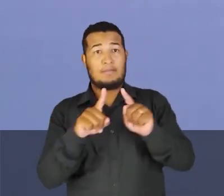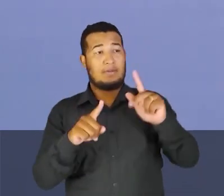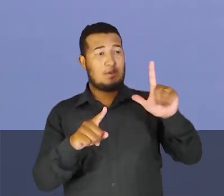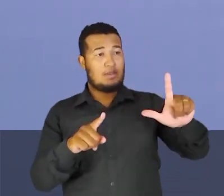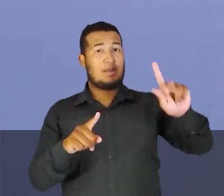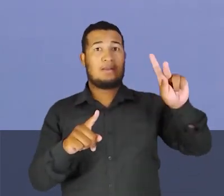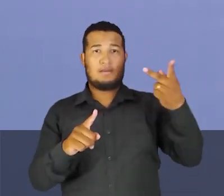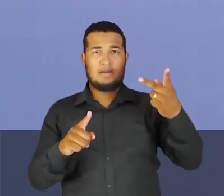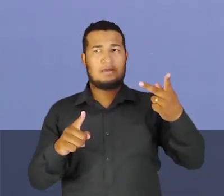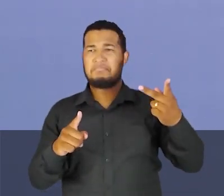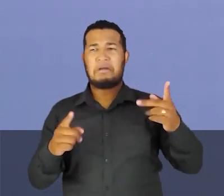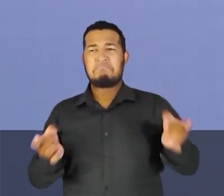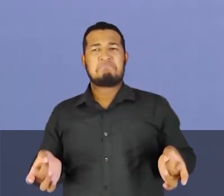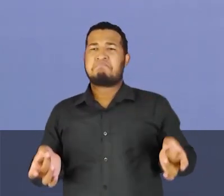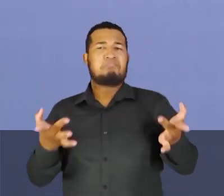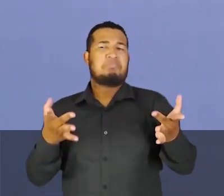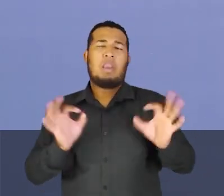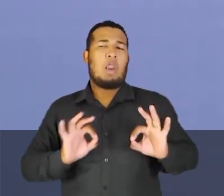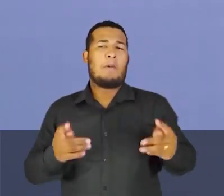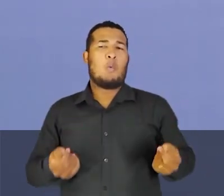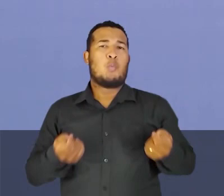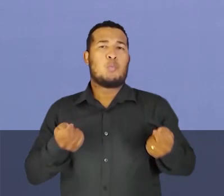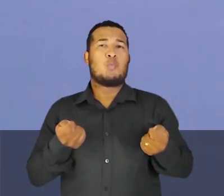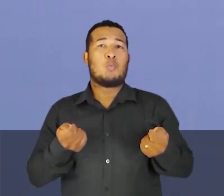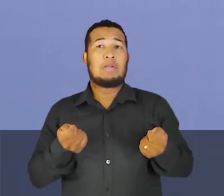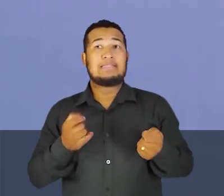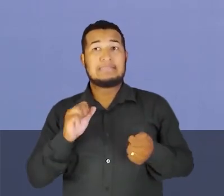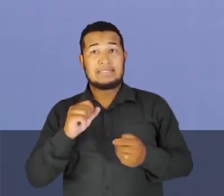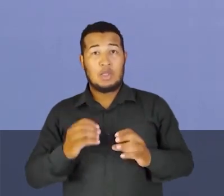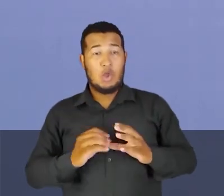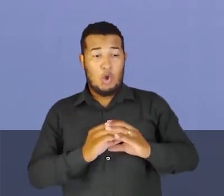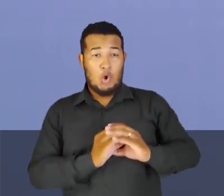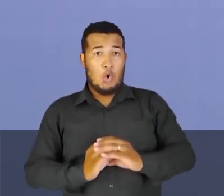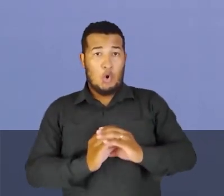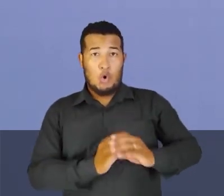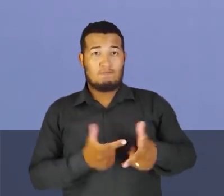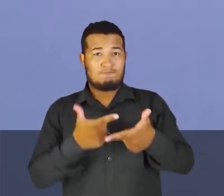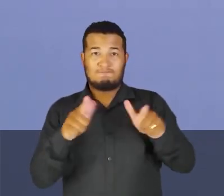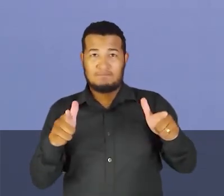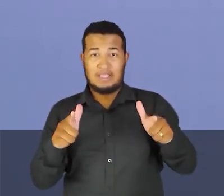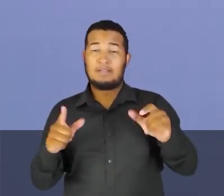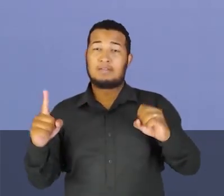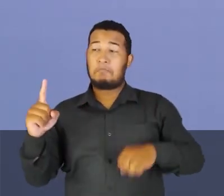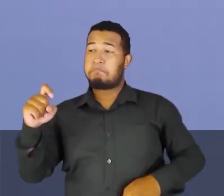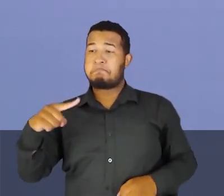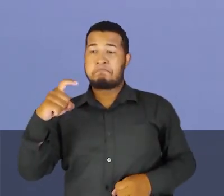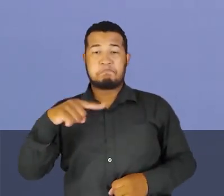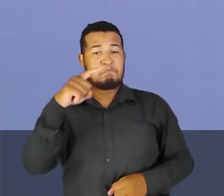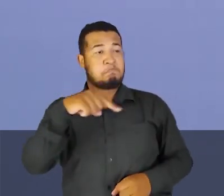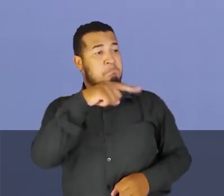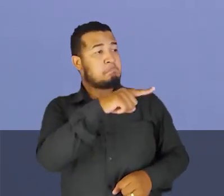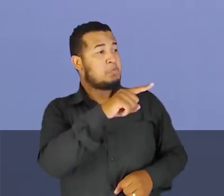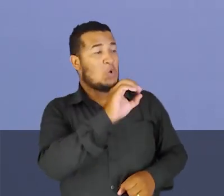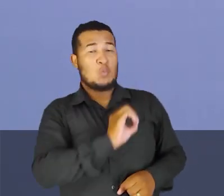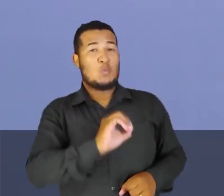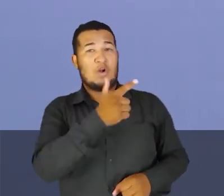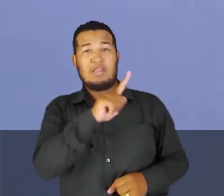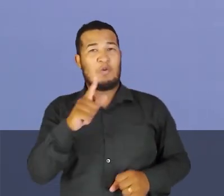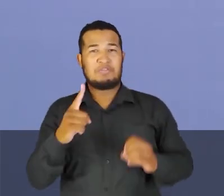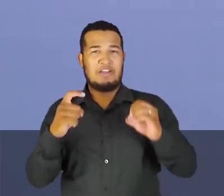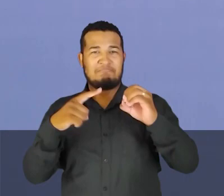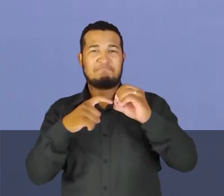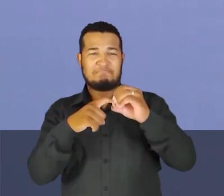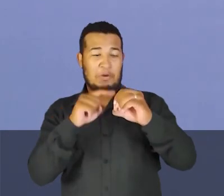respectivamente amadurecem e liberam o óvulo. Não tendo o óvulo, fica impossível de acontecer a